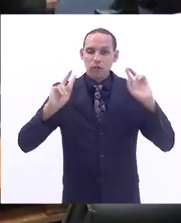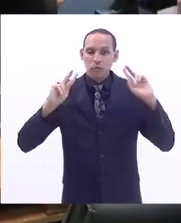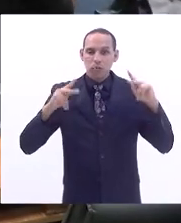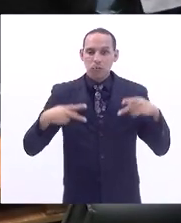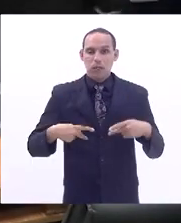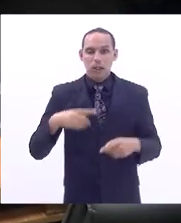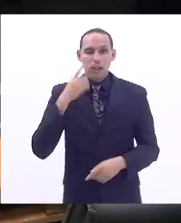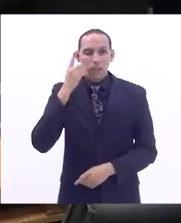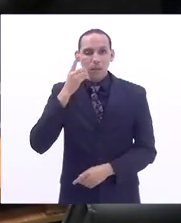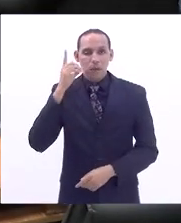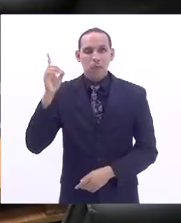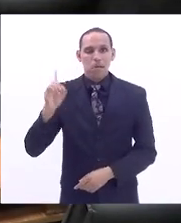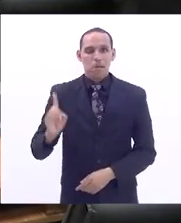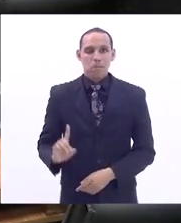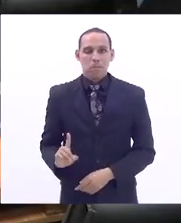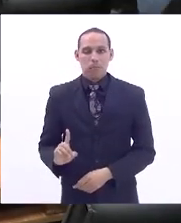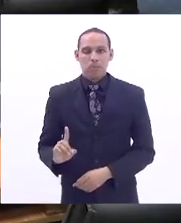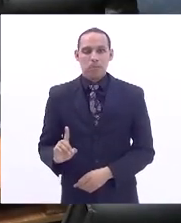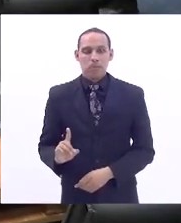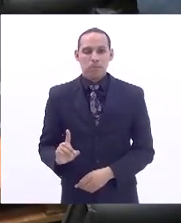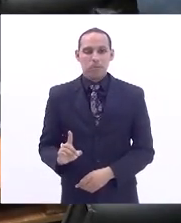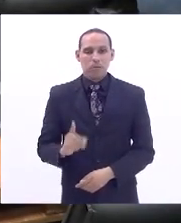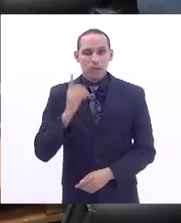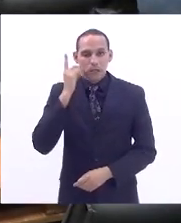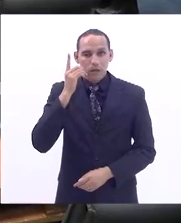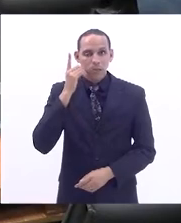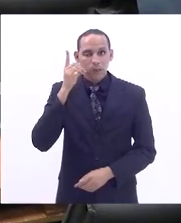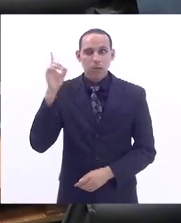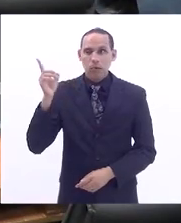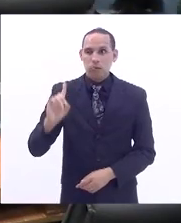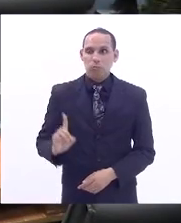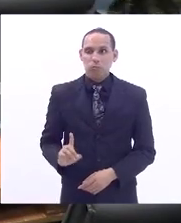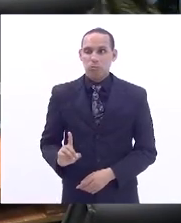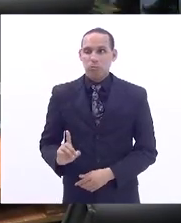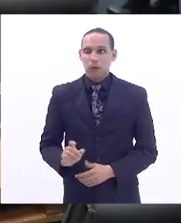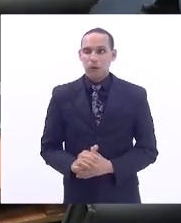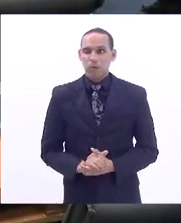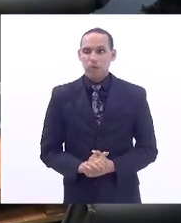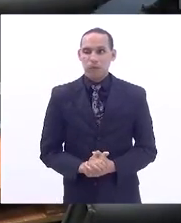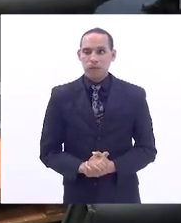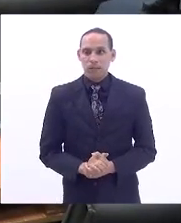Deputado a Dani Monteiro Deputado a Dani Monteiro